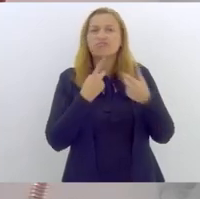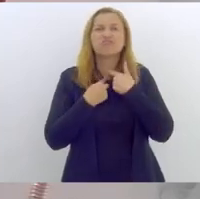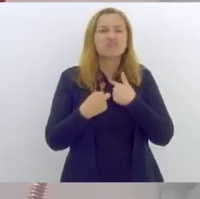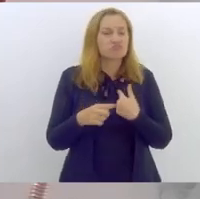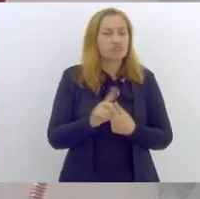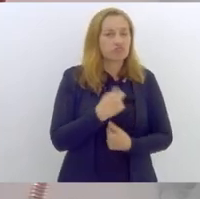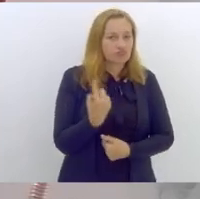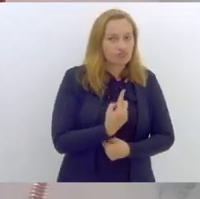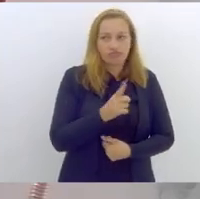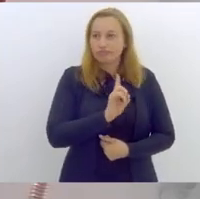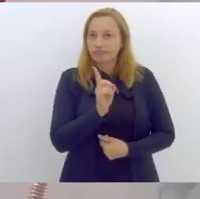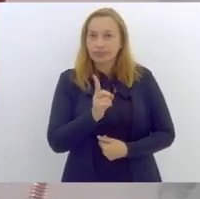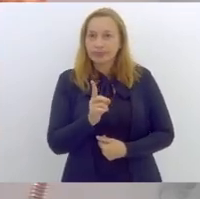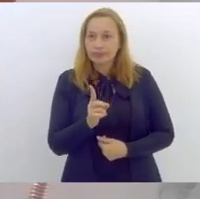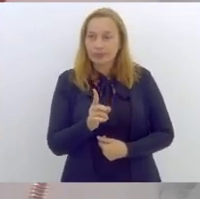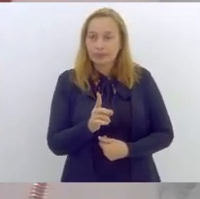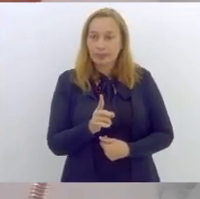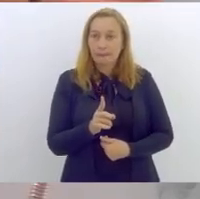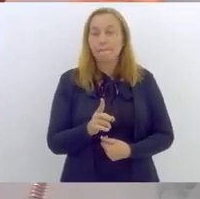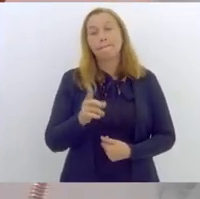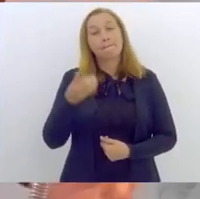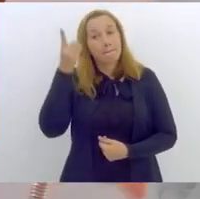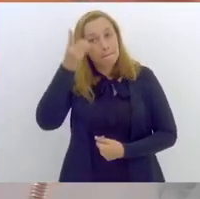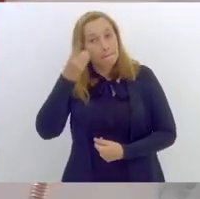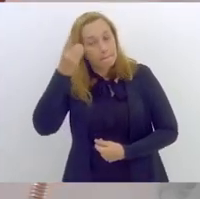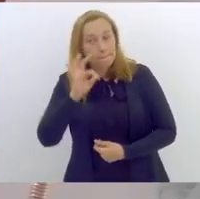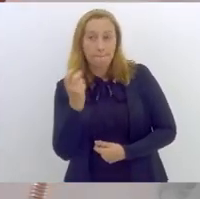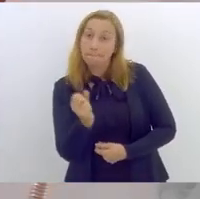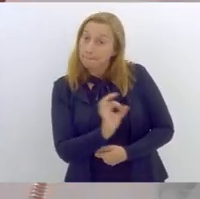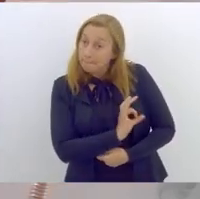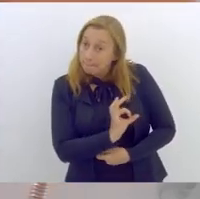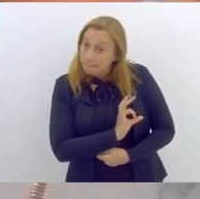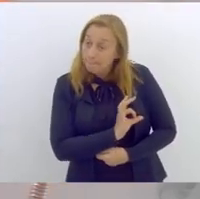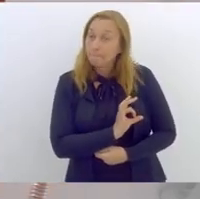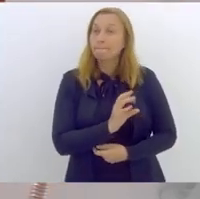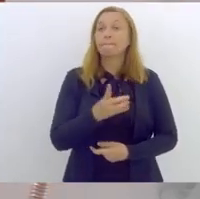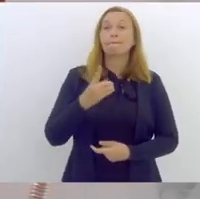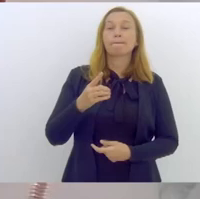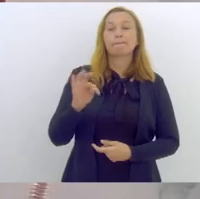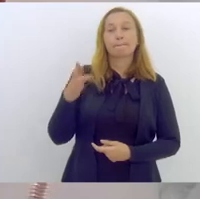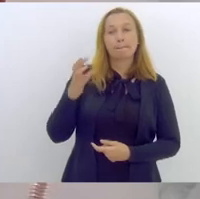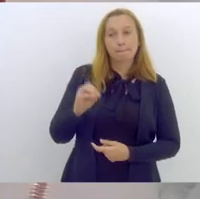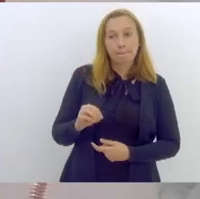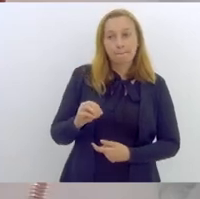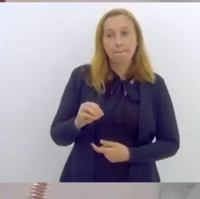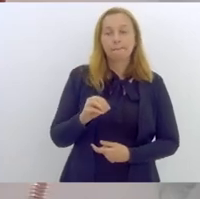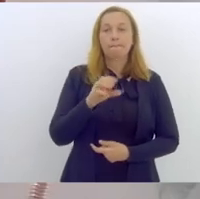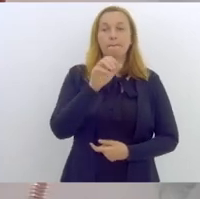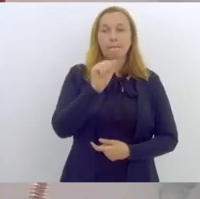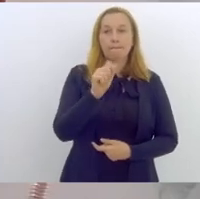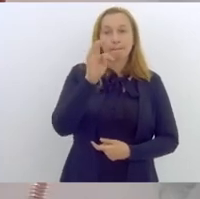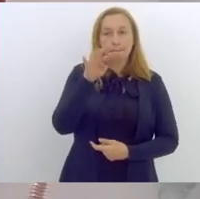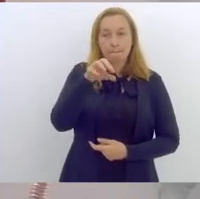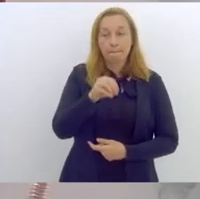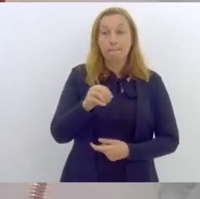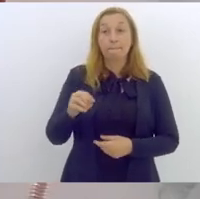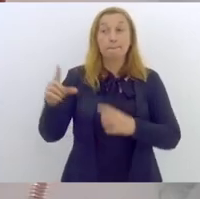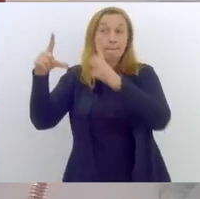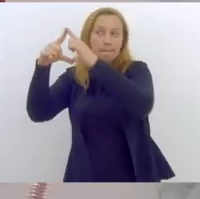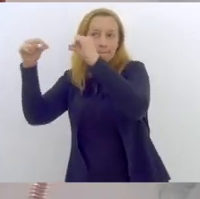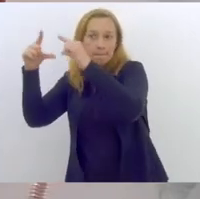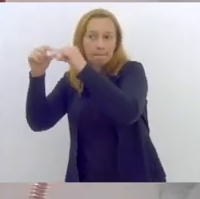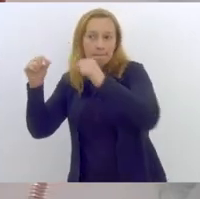é uma tendência como bem disso deputada Marta Rocha Márcio Garcia e Márcio Gualberto de Brasília